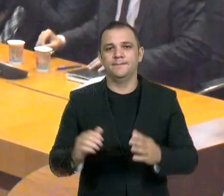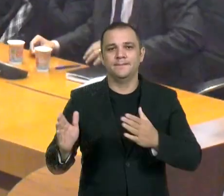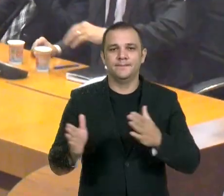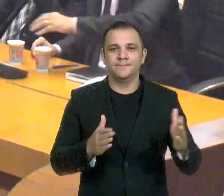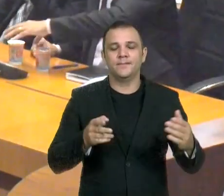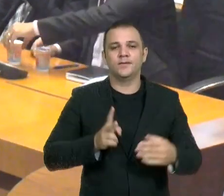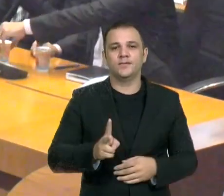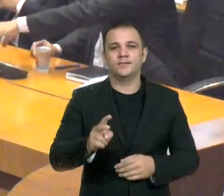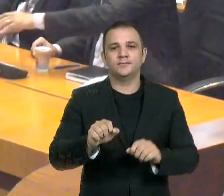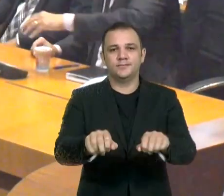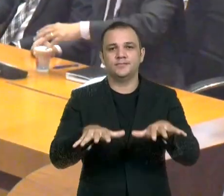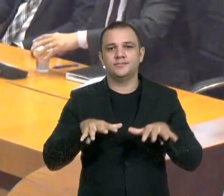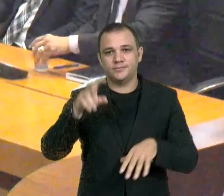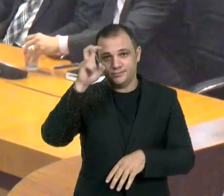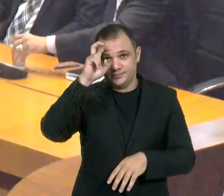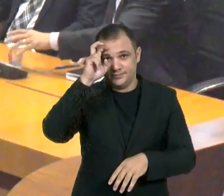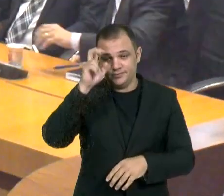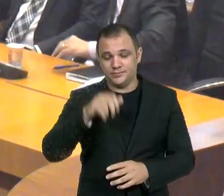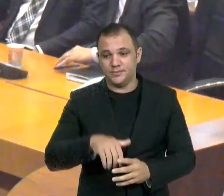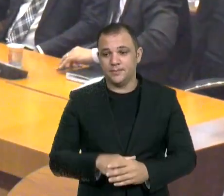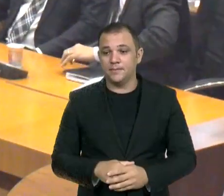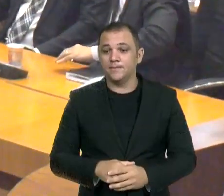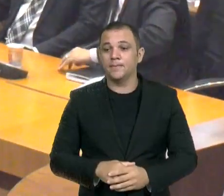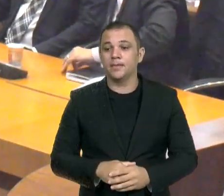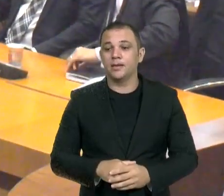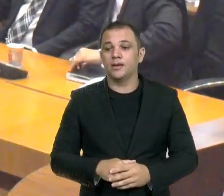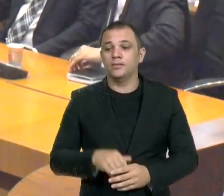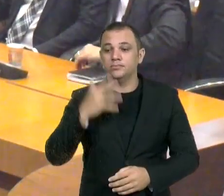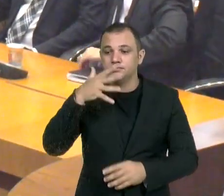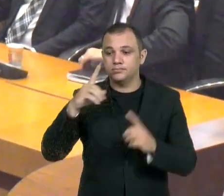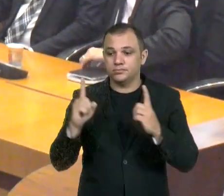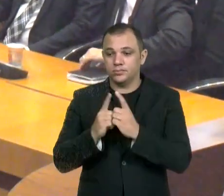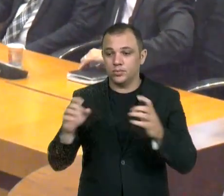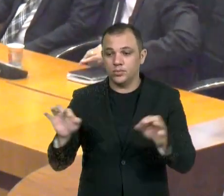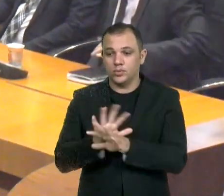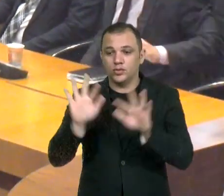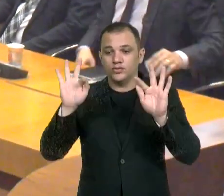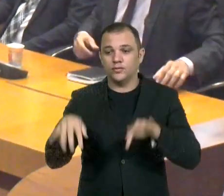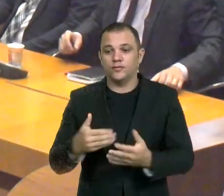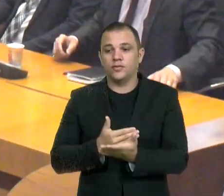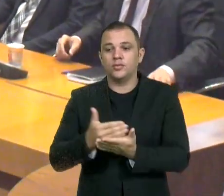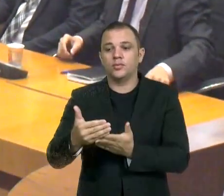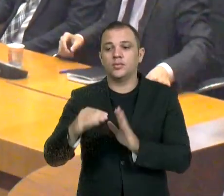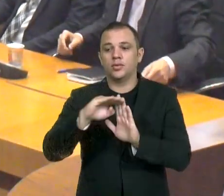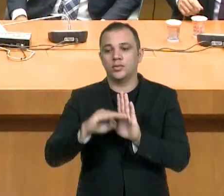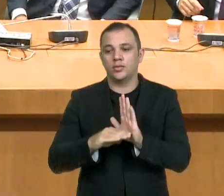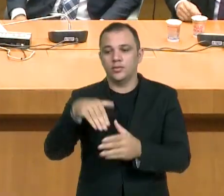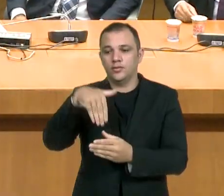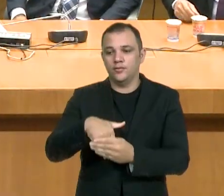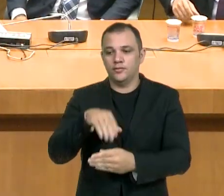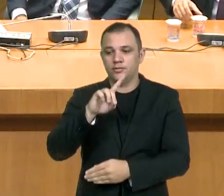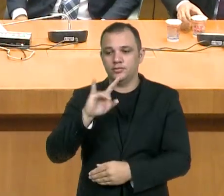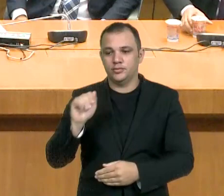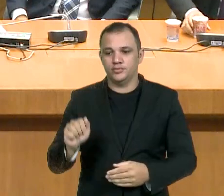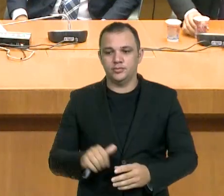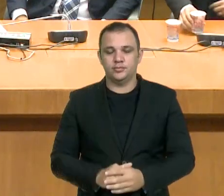plenária desta quinta-feira. Encerrado o pequeno expediente, passamos à ordem do dia.